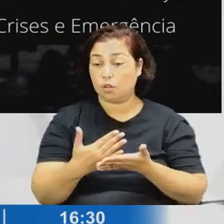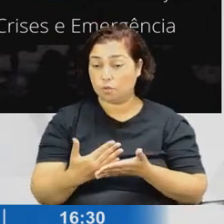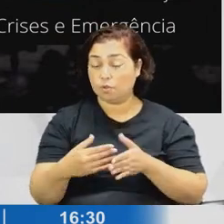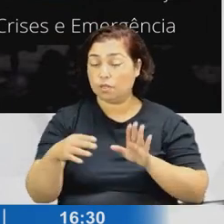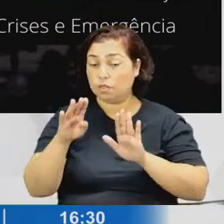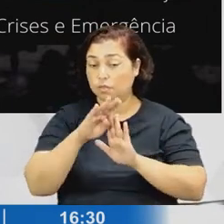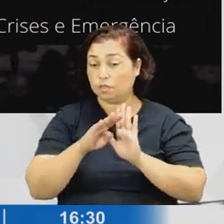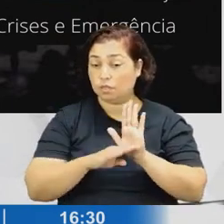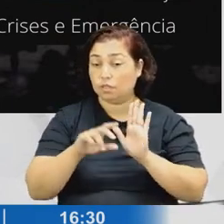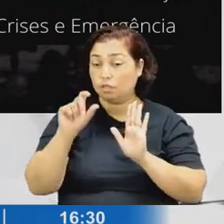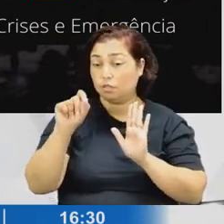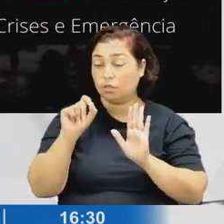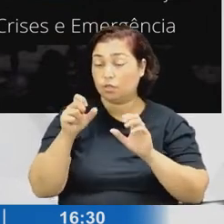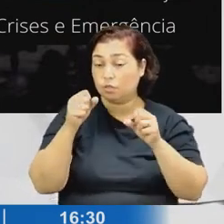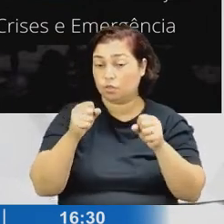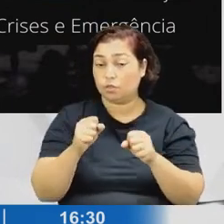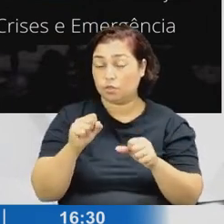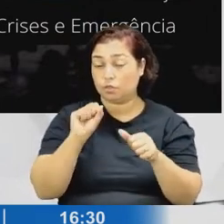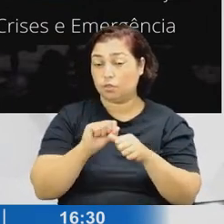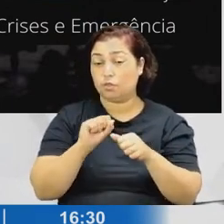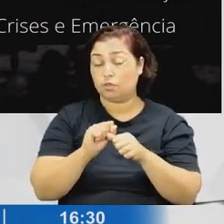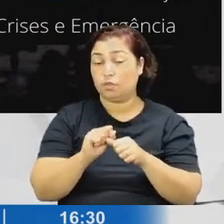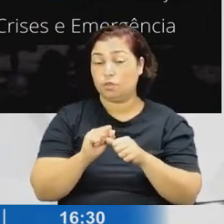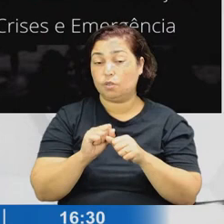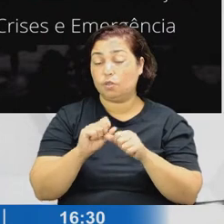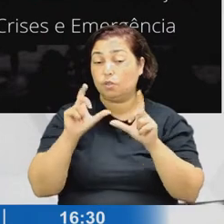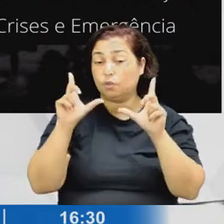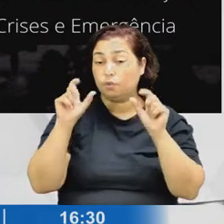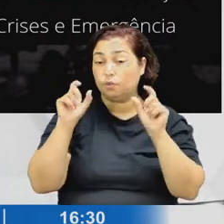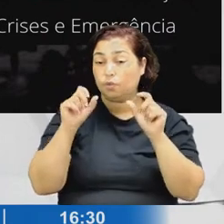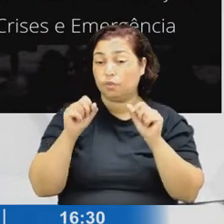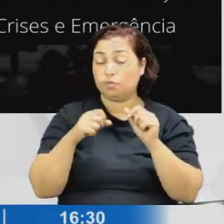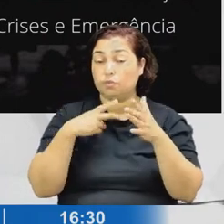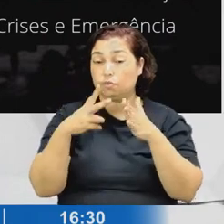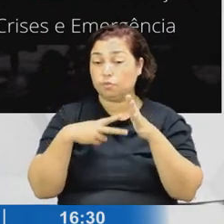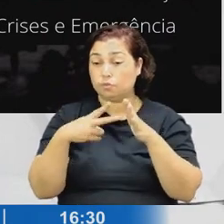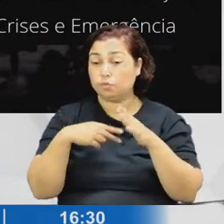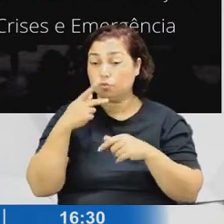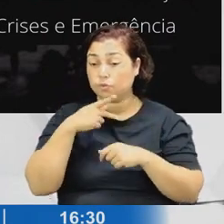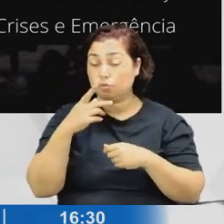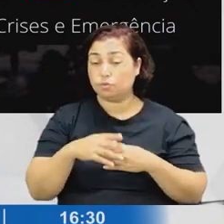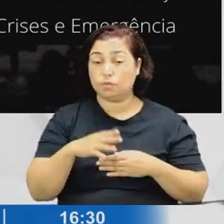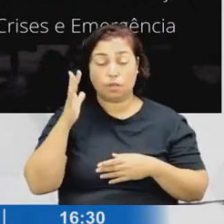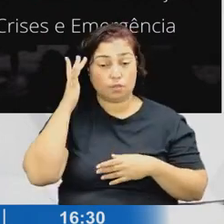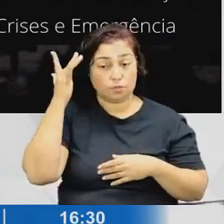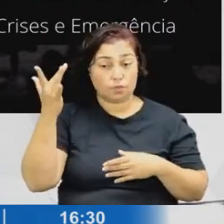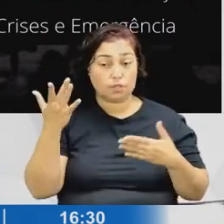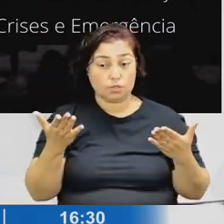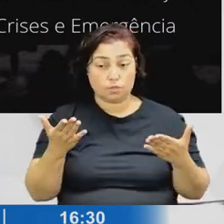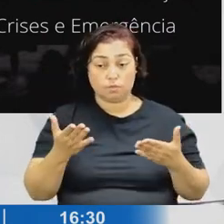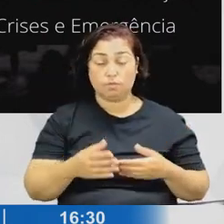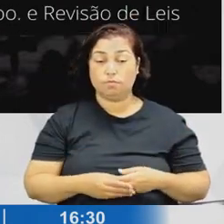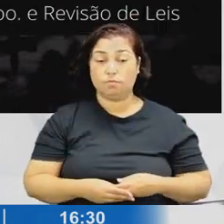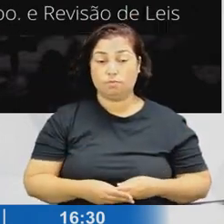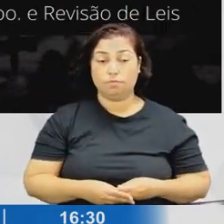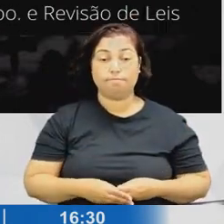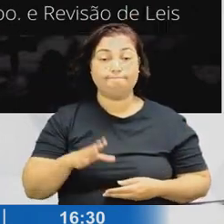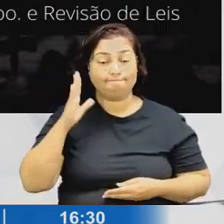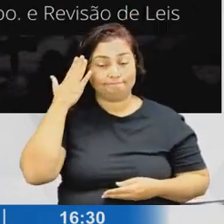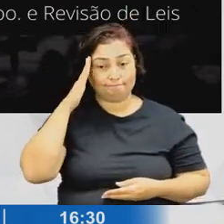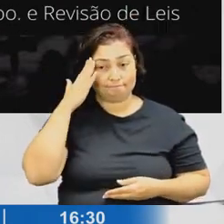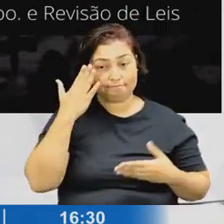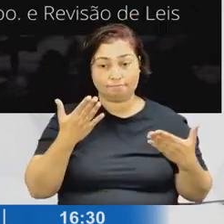o que pode ser feito de foto de vídeo de fala fica mais fácil de programar entendeu de